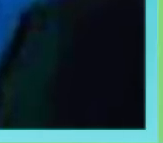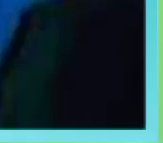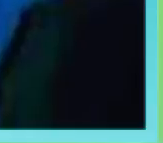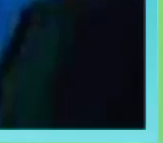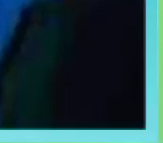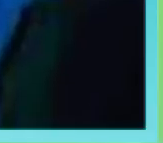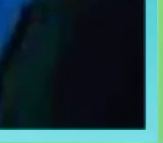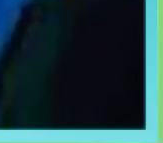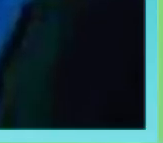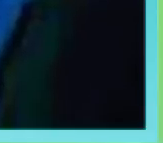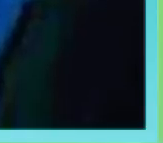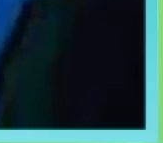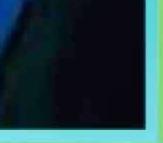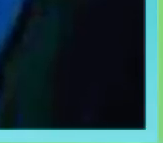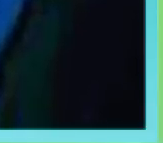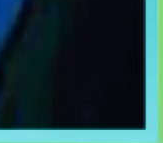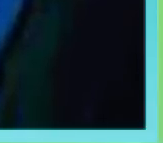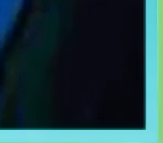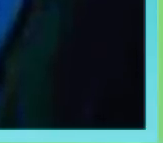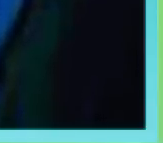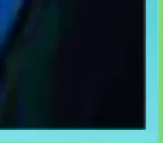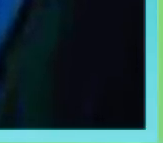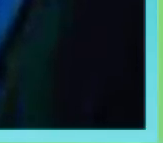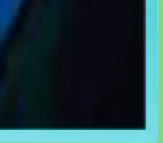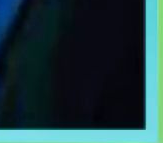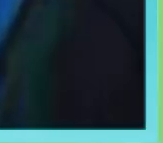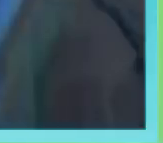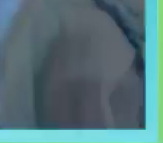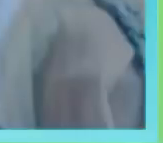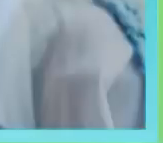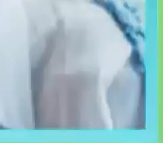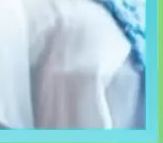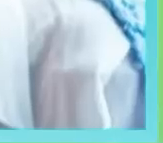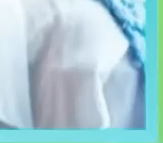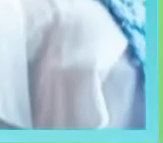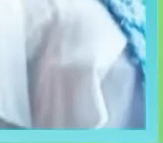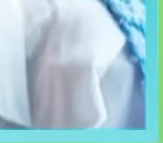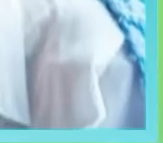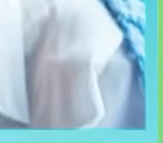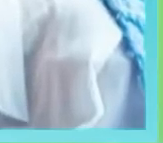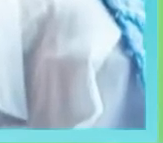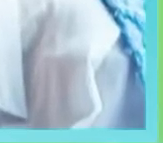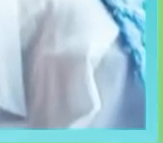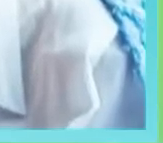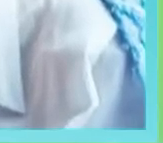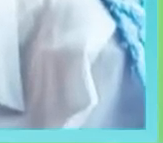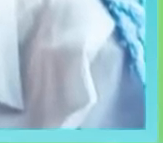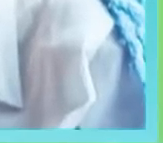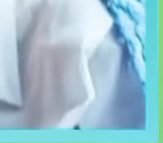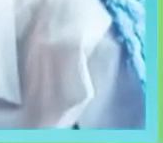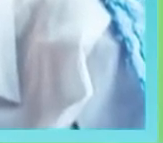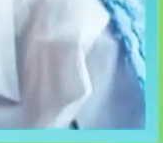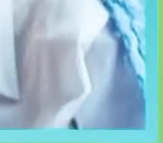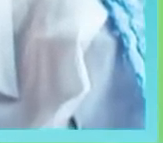receber agora últimas informações diretamente de Brasília, do plenário do Congresso Nacional. Para todos vocês